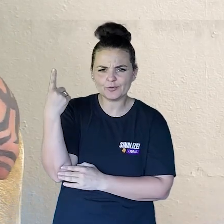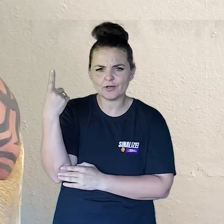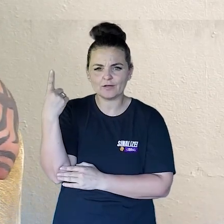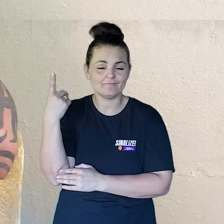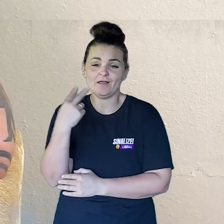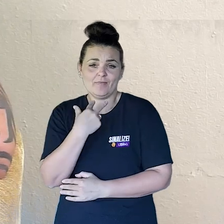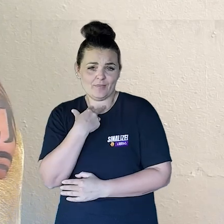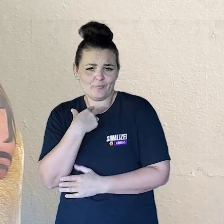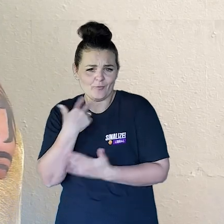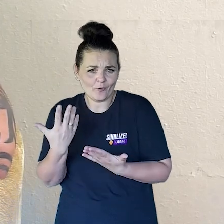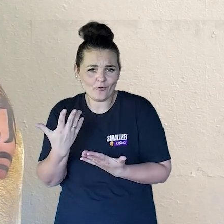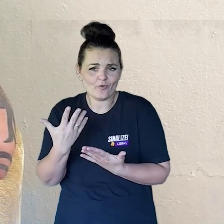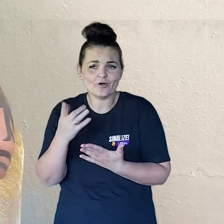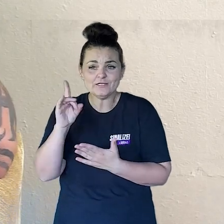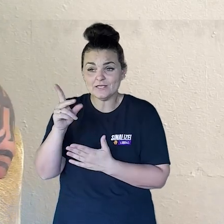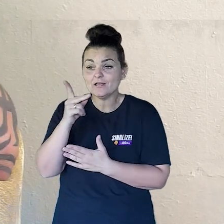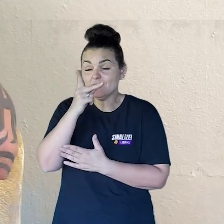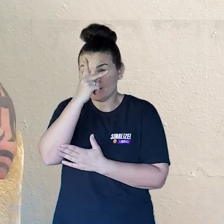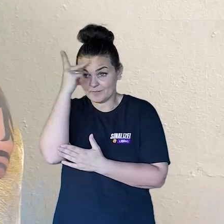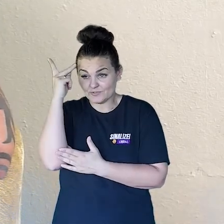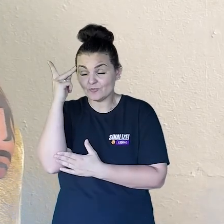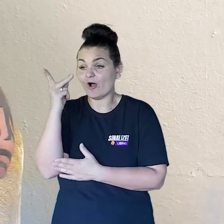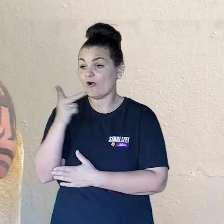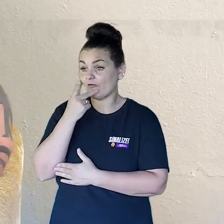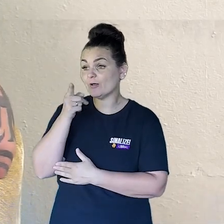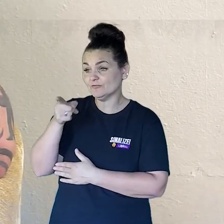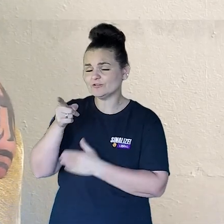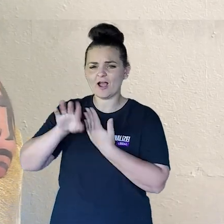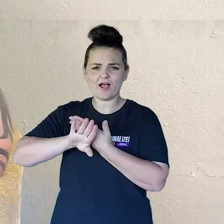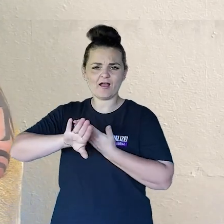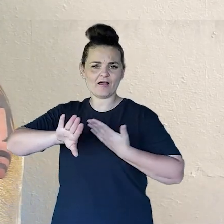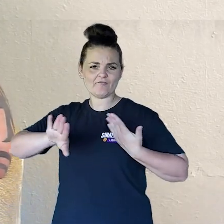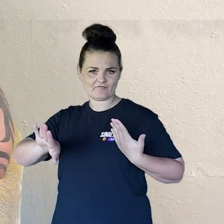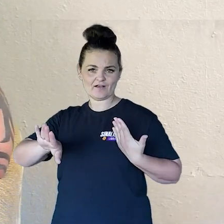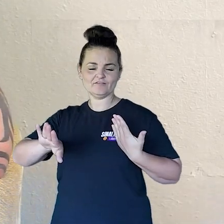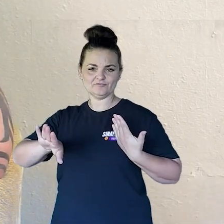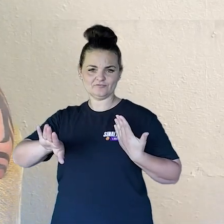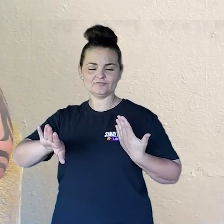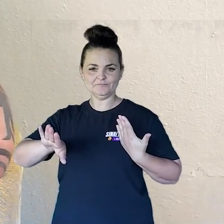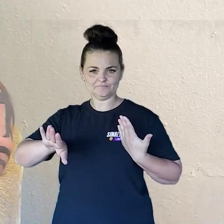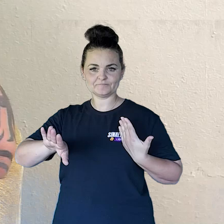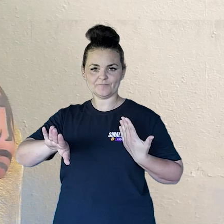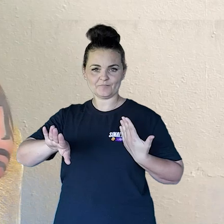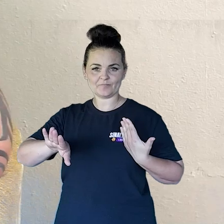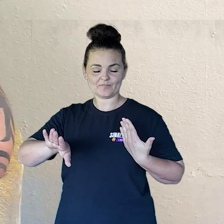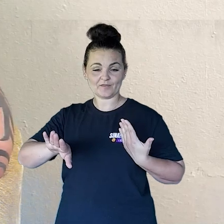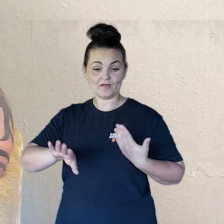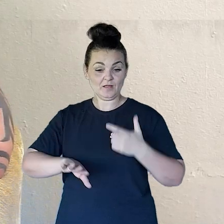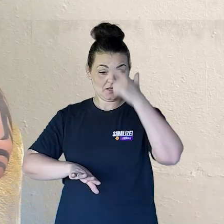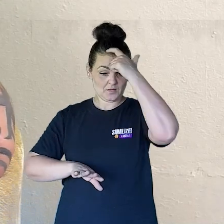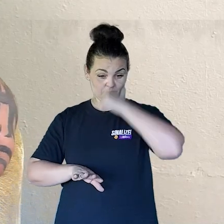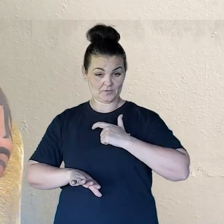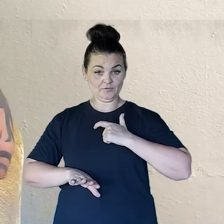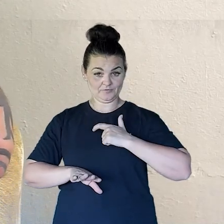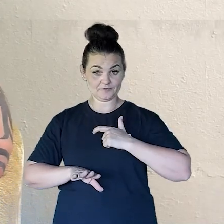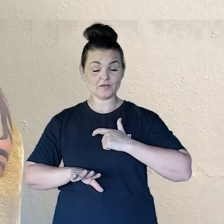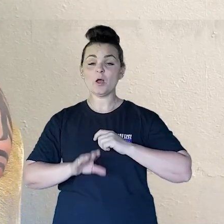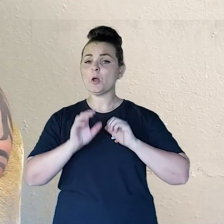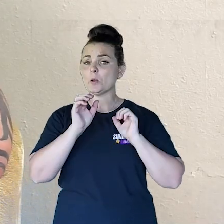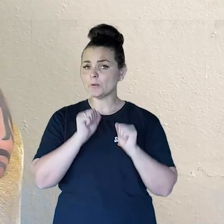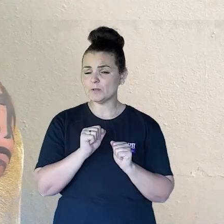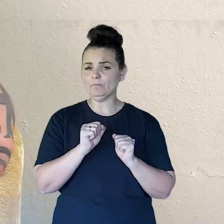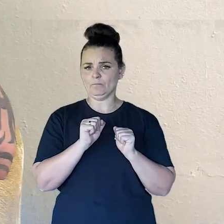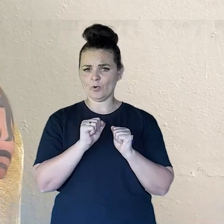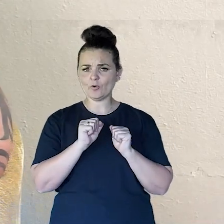Se tiver essa pessoa que fala isso para você, se afaste dessa pessoa. A única pessoa que pode definir qual que é o seu